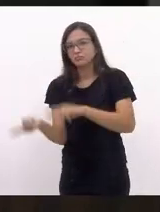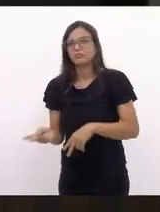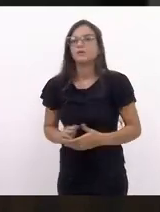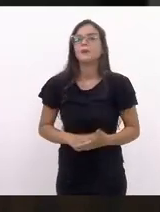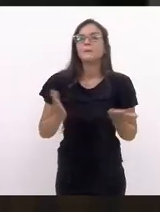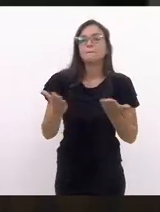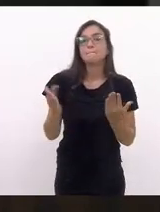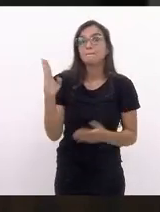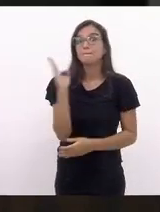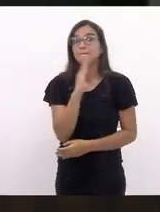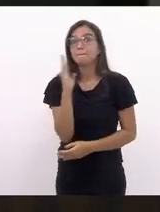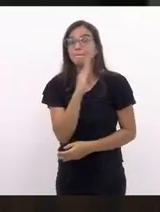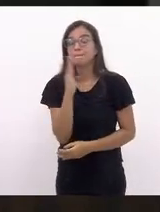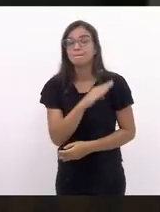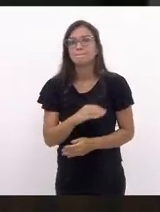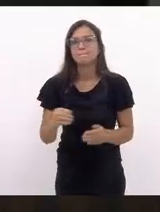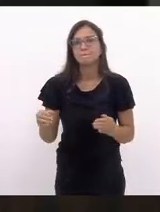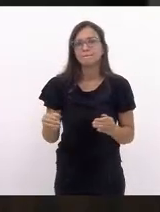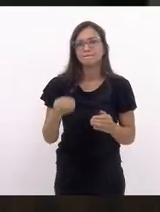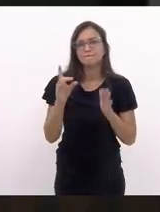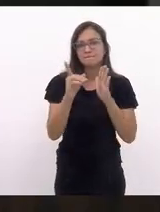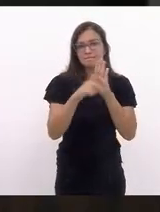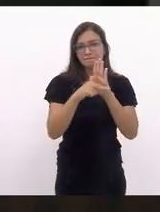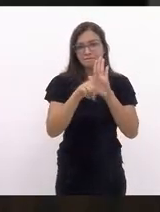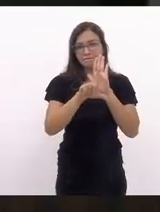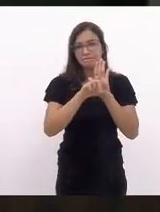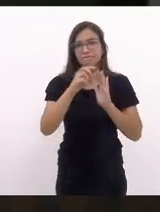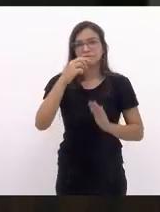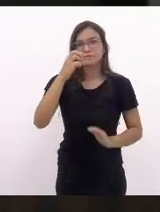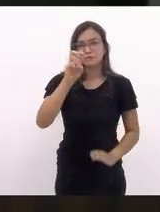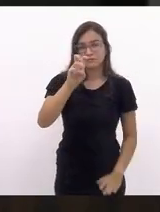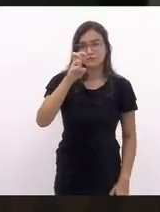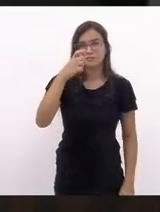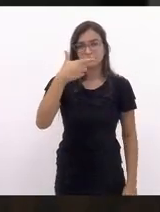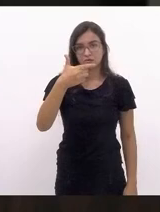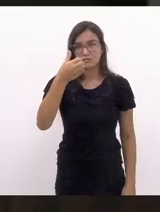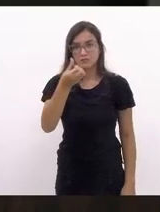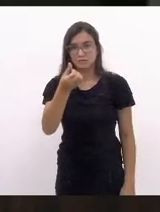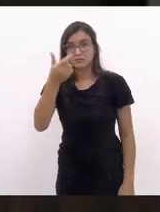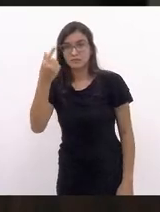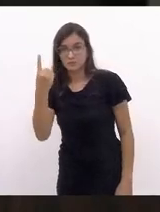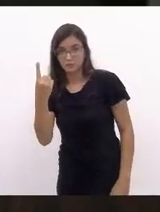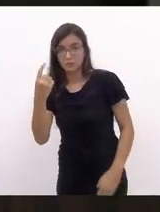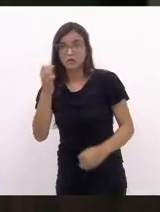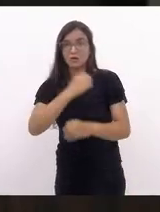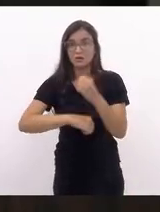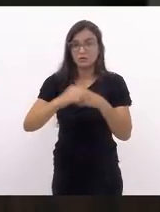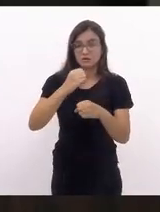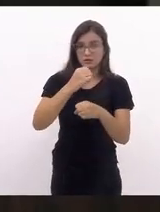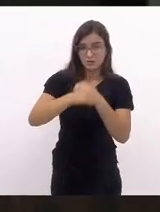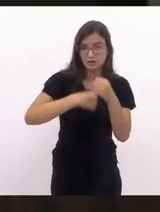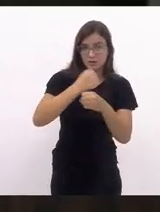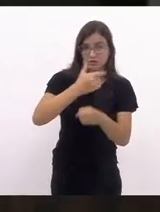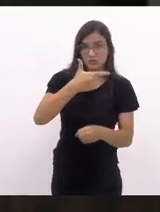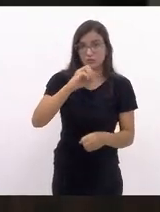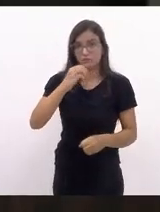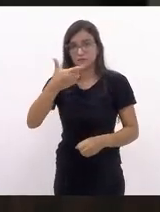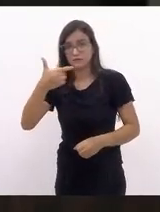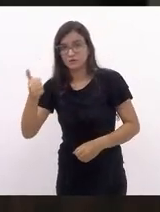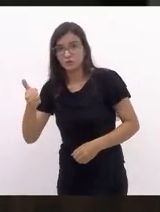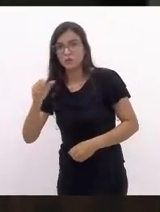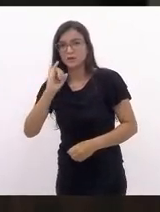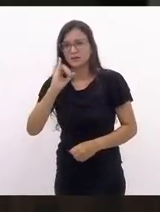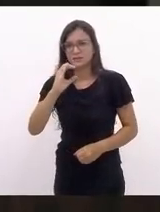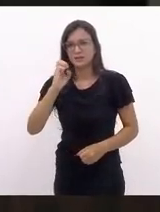regime de urgência antigos a única poder de leite 5261 de 21 de autoria do deputado Márcio Pacheco que foi só na internalização convênio